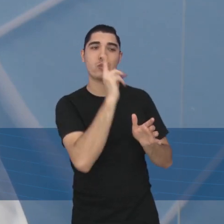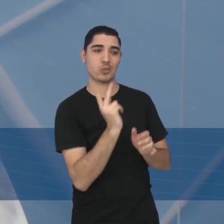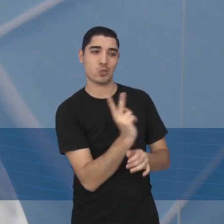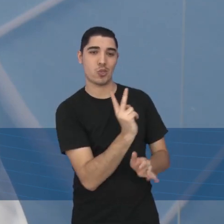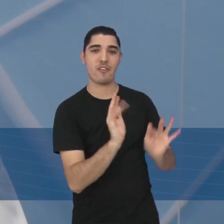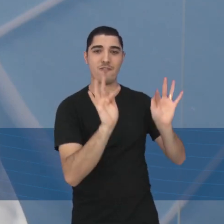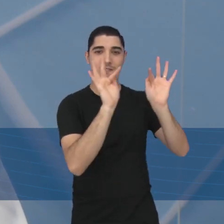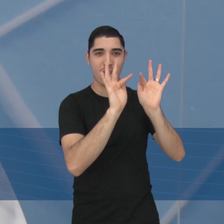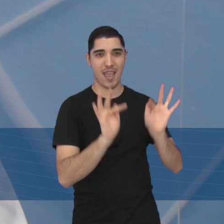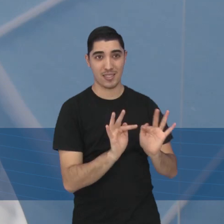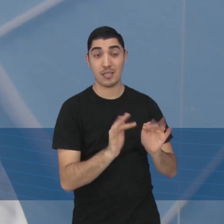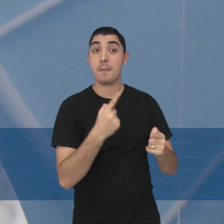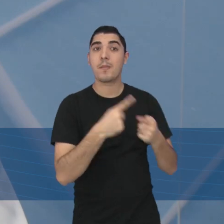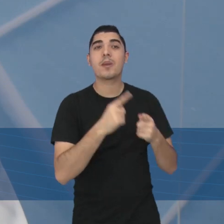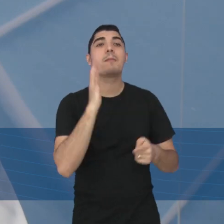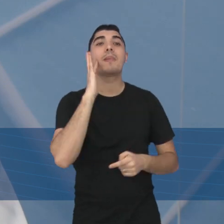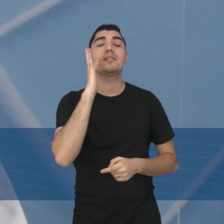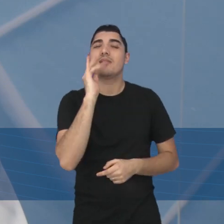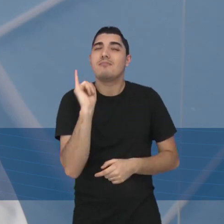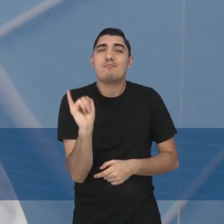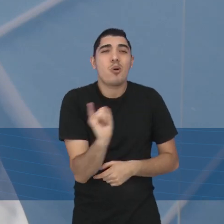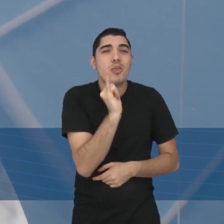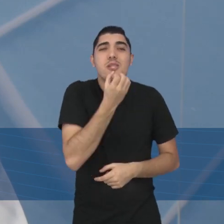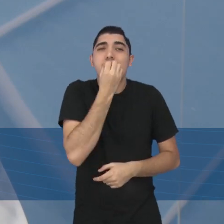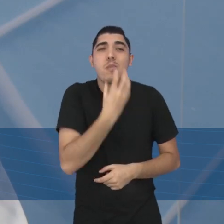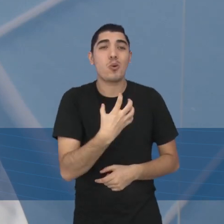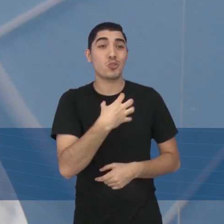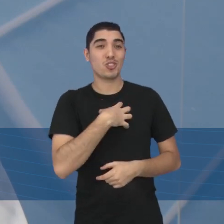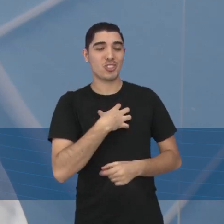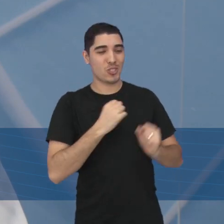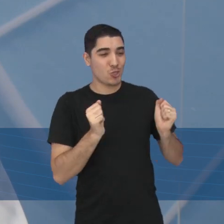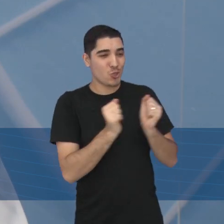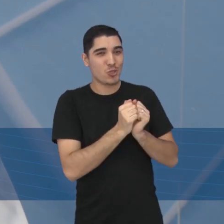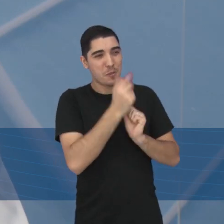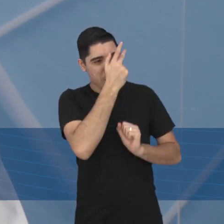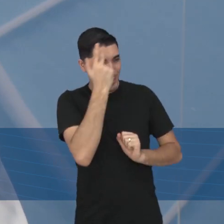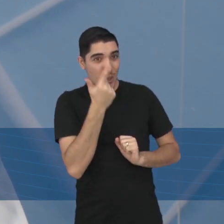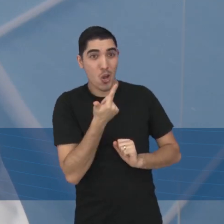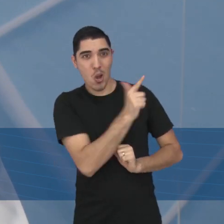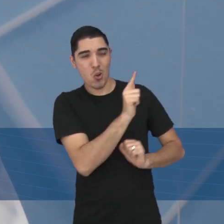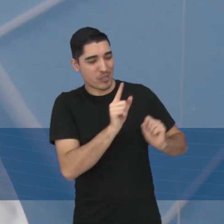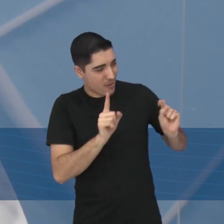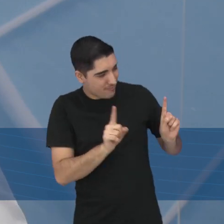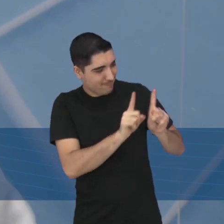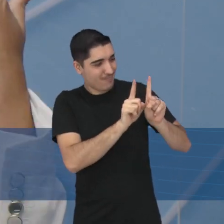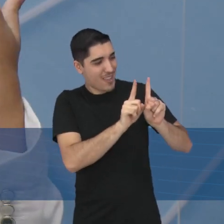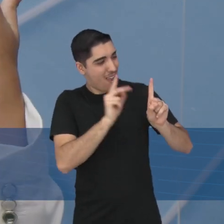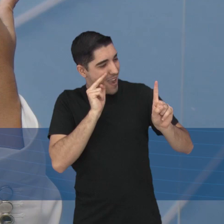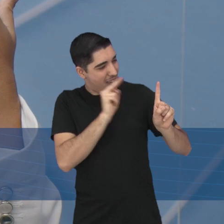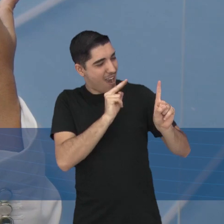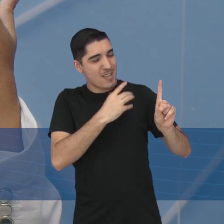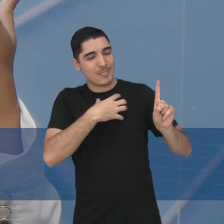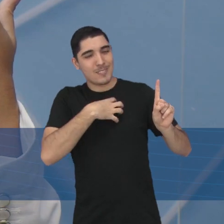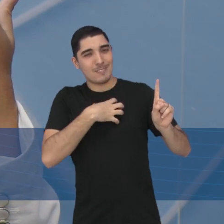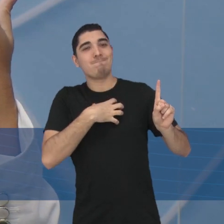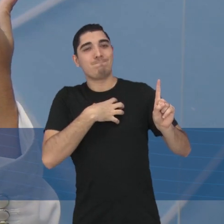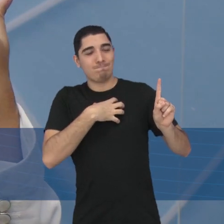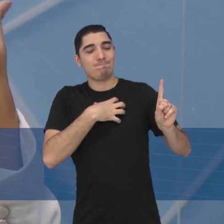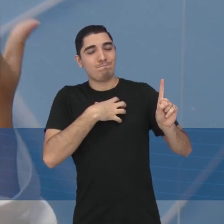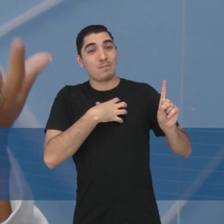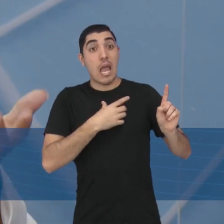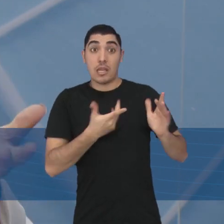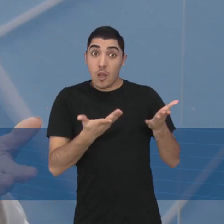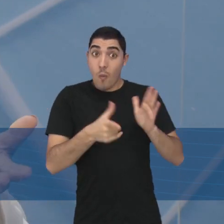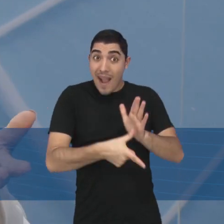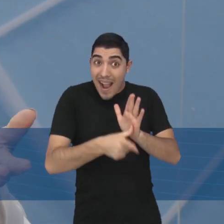Porque quanto é bom, né, a gente ter uma pessoa do nosso lado, a gente seguir a vida, e se a gente olha para isso antes, né, antes